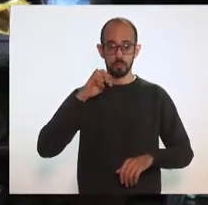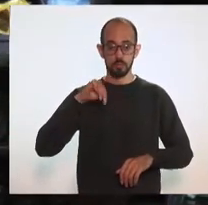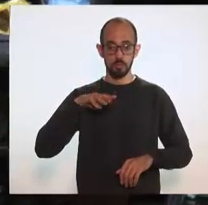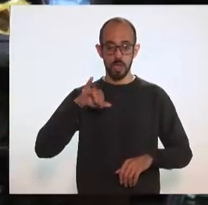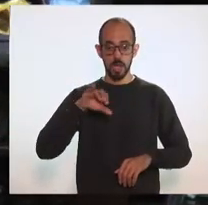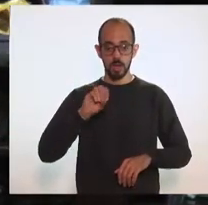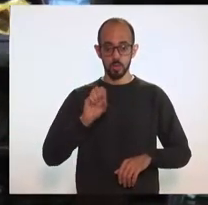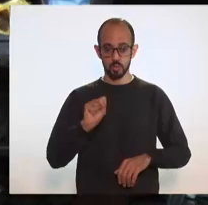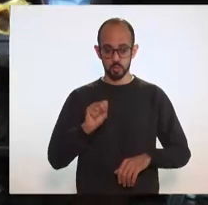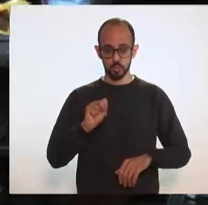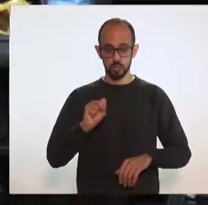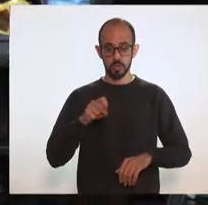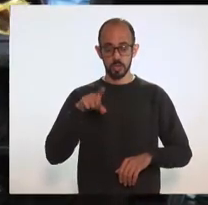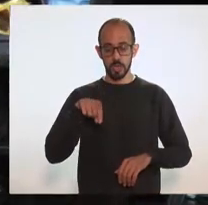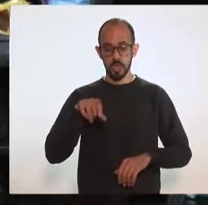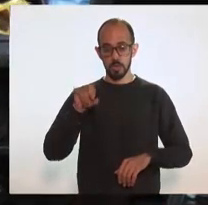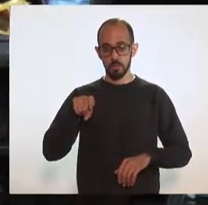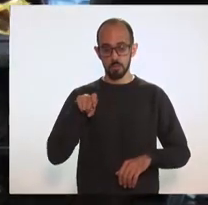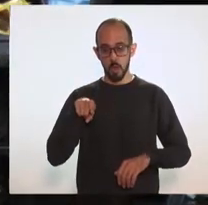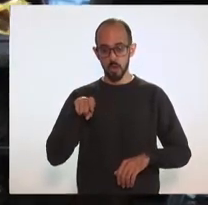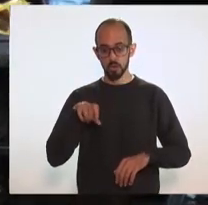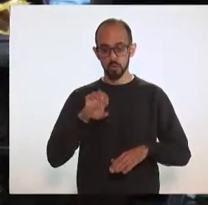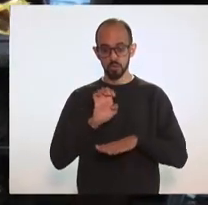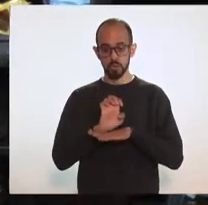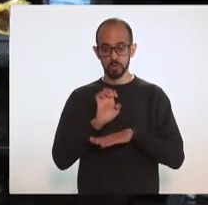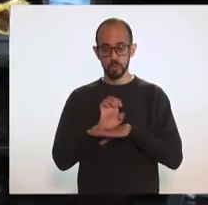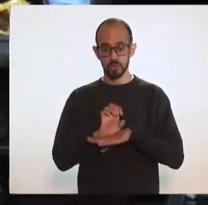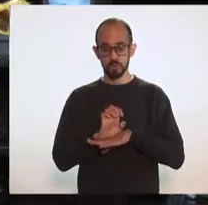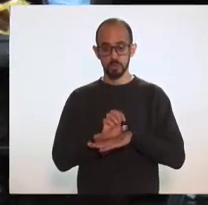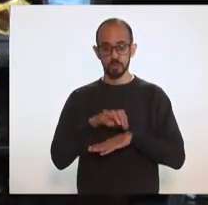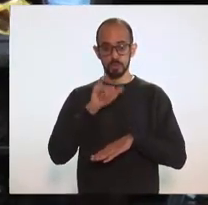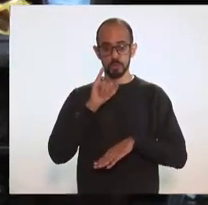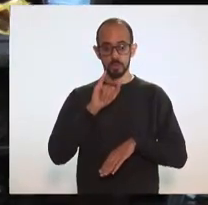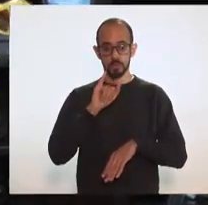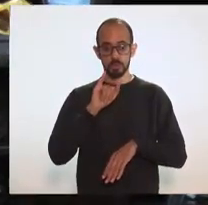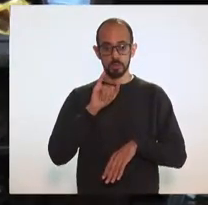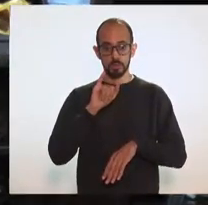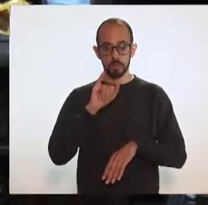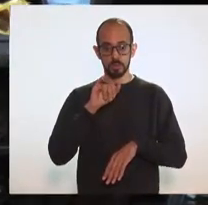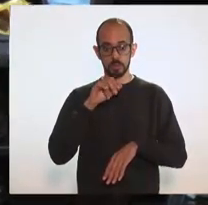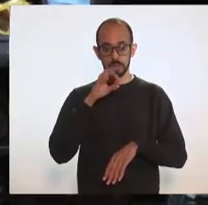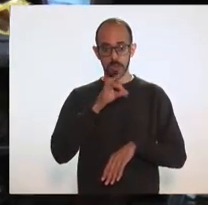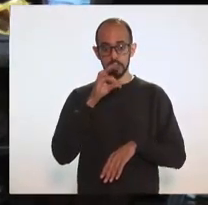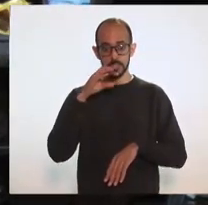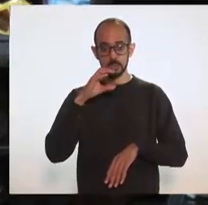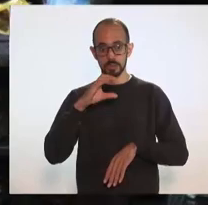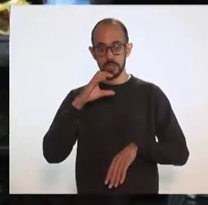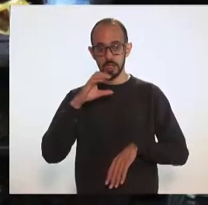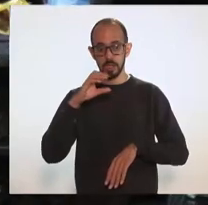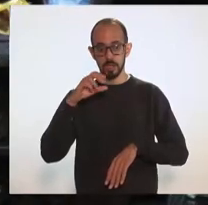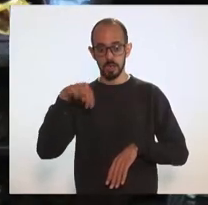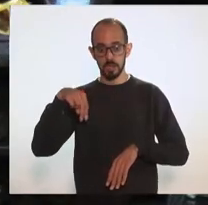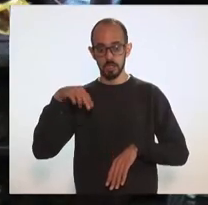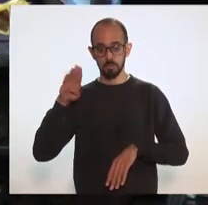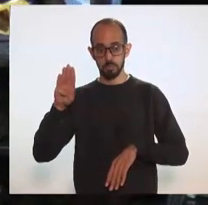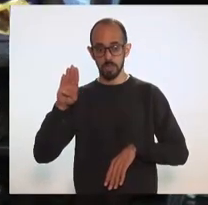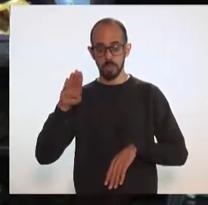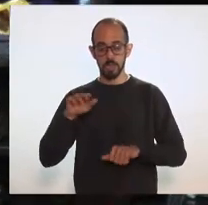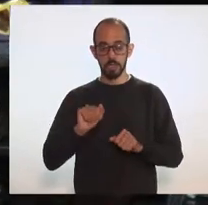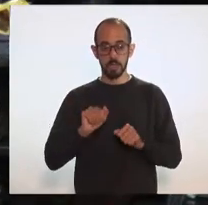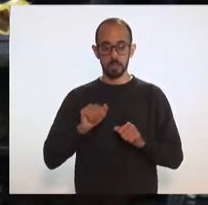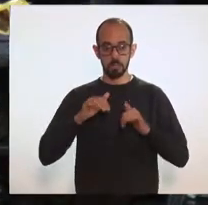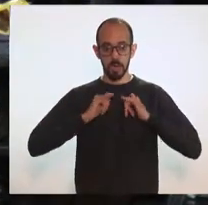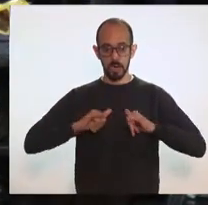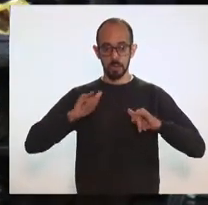de impostos estaduais e TCM de que venham a incidir nas doações pecuniárias e entes privados para a companhia de